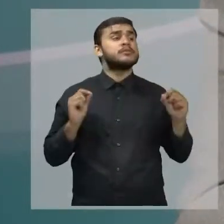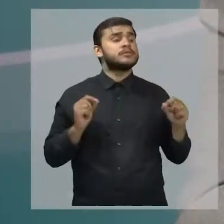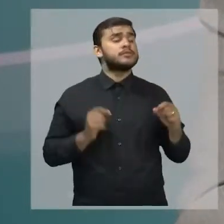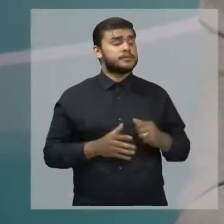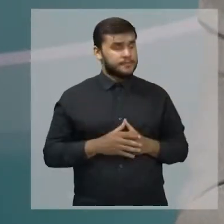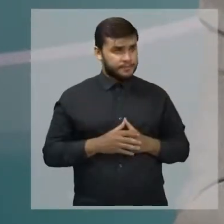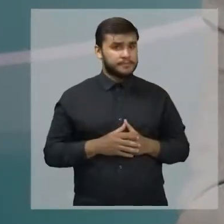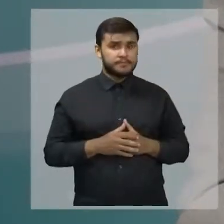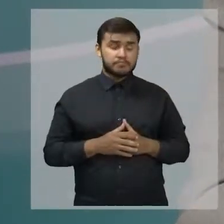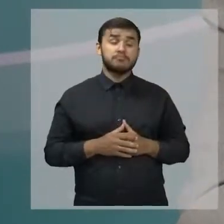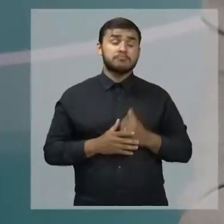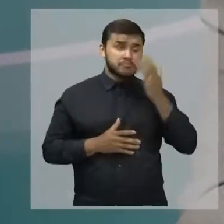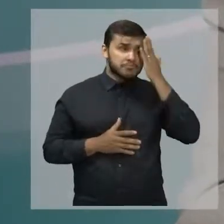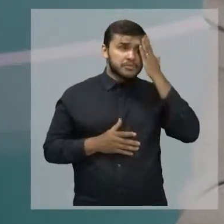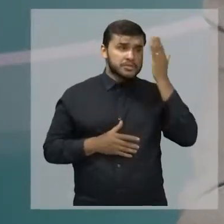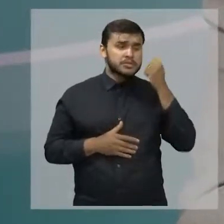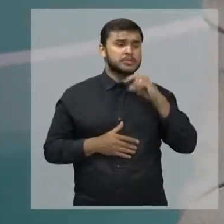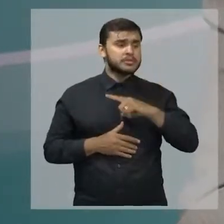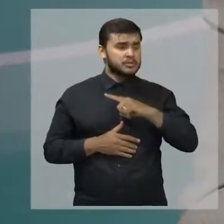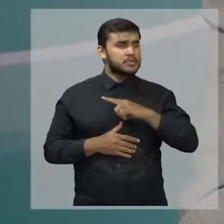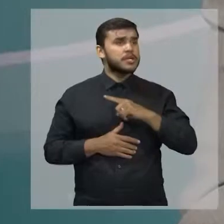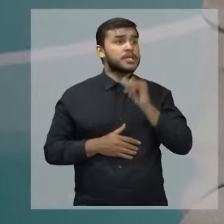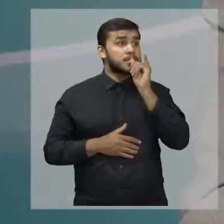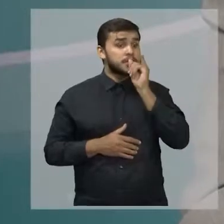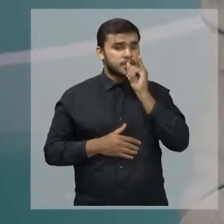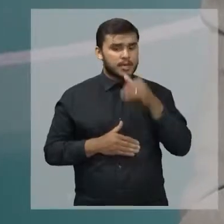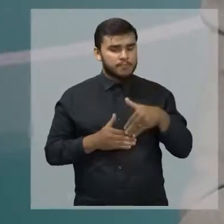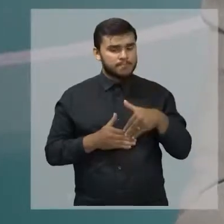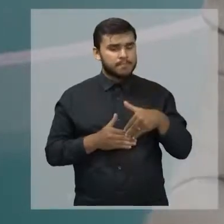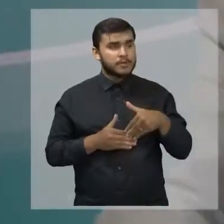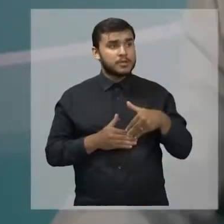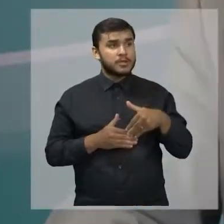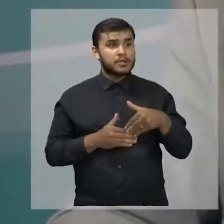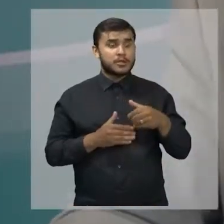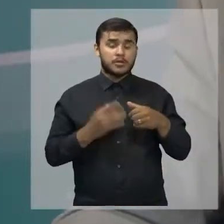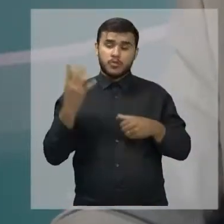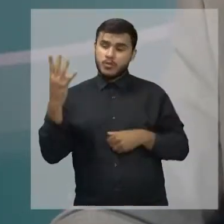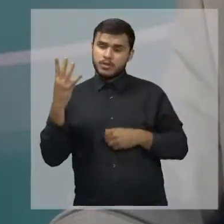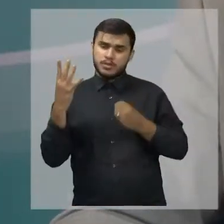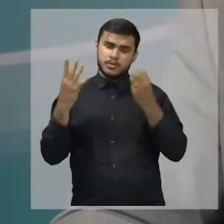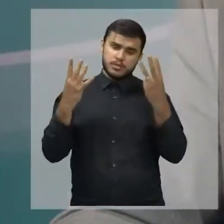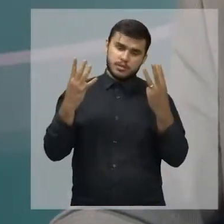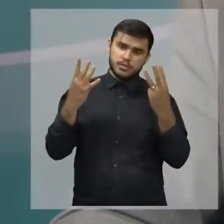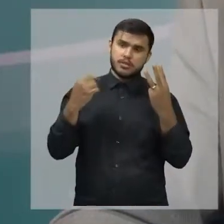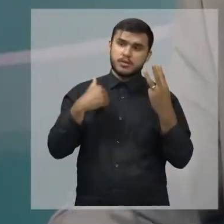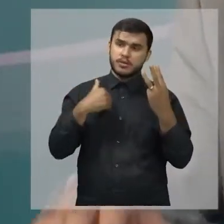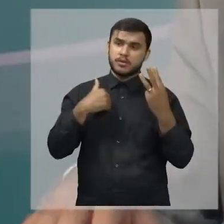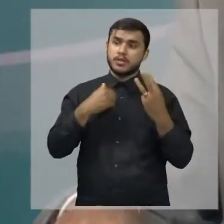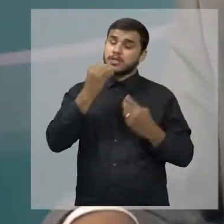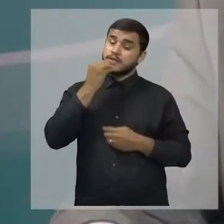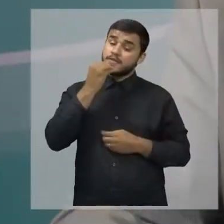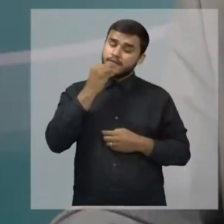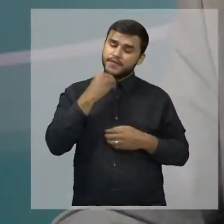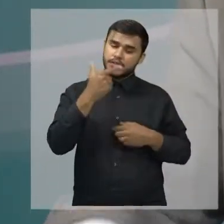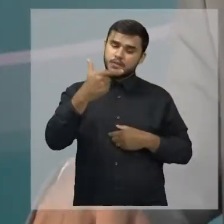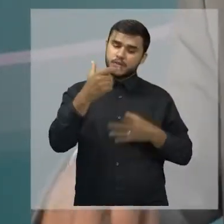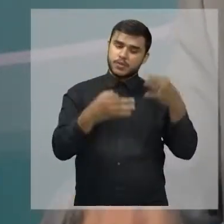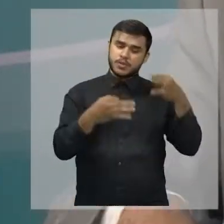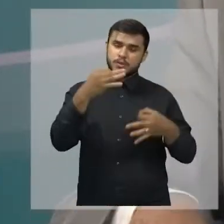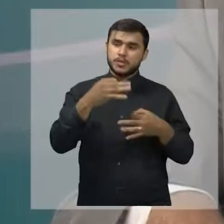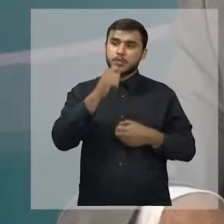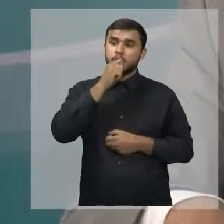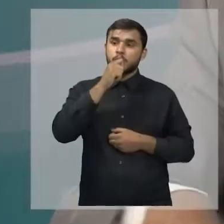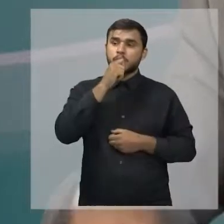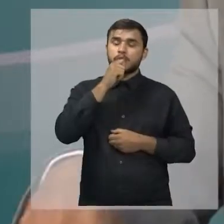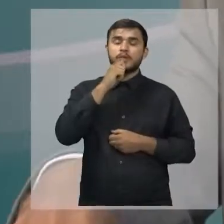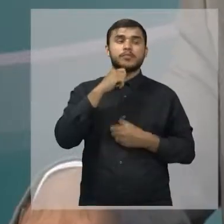ao entendimento que por enquanto, está perdendo, de 3 a 4. Eu sou favorável do trânsito em julgado. A Constituição, o